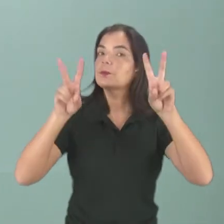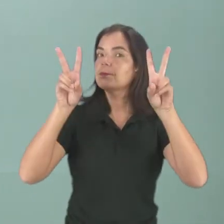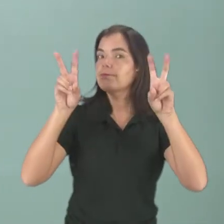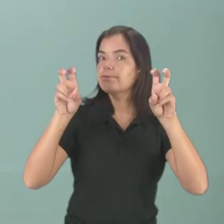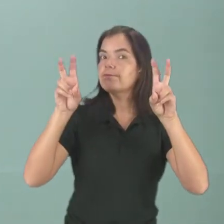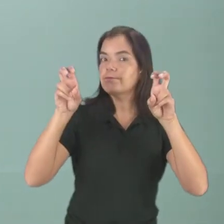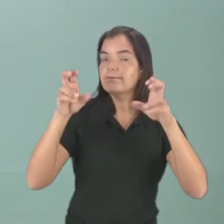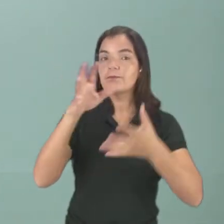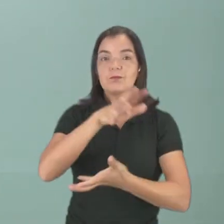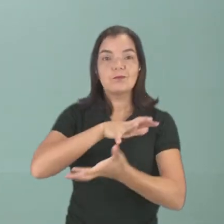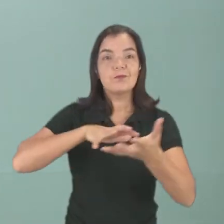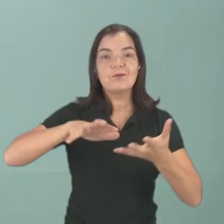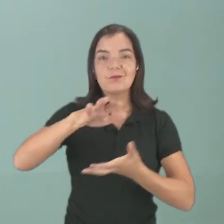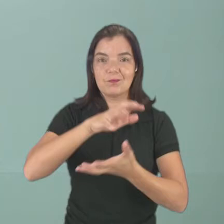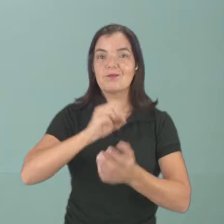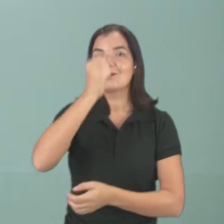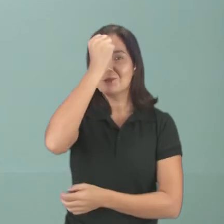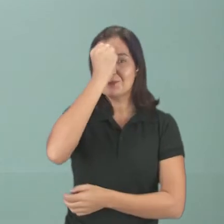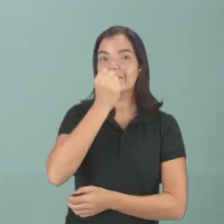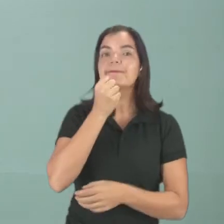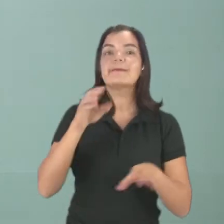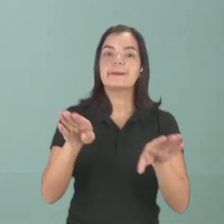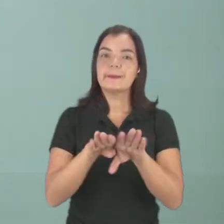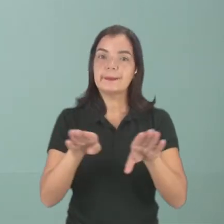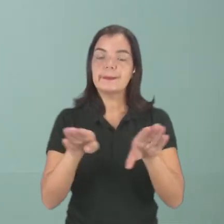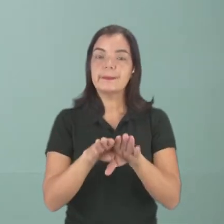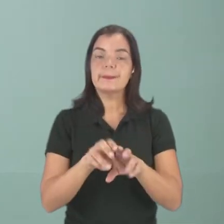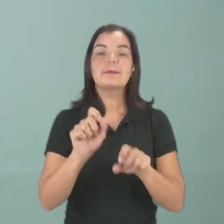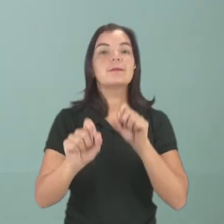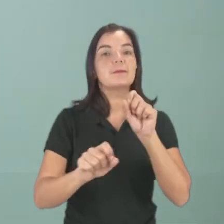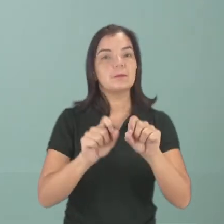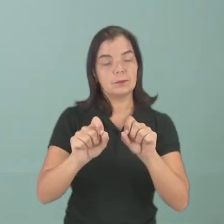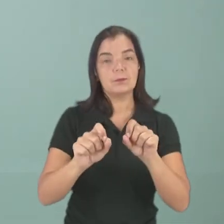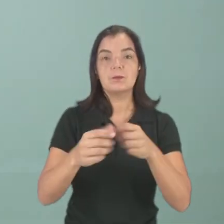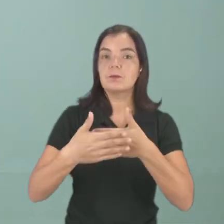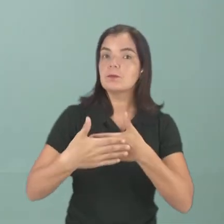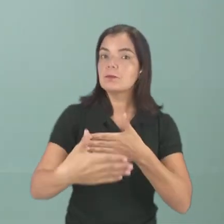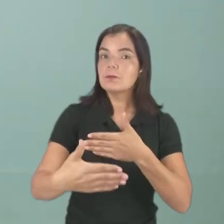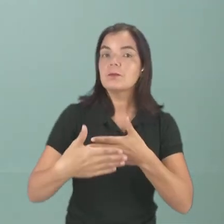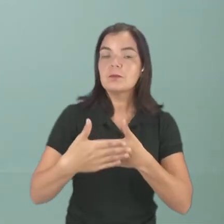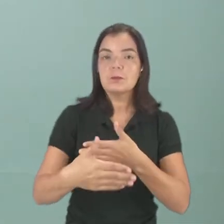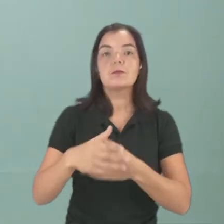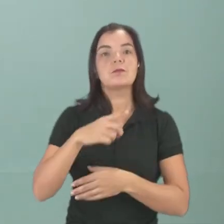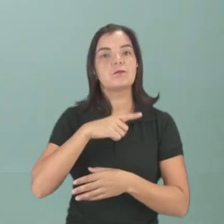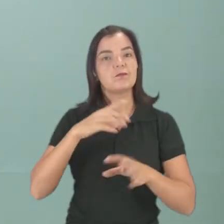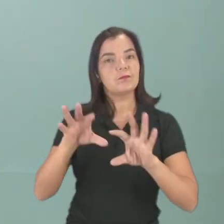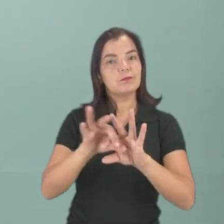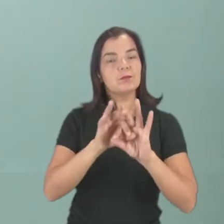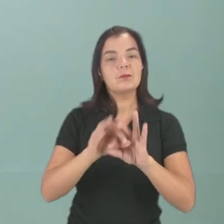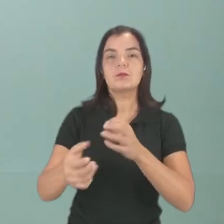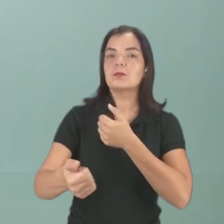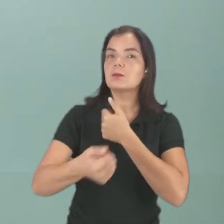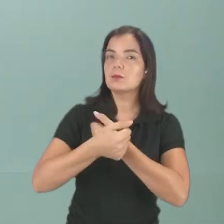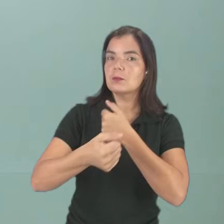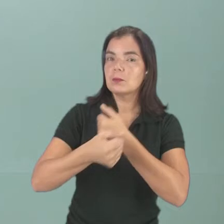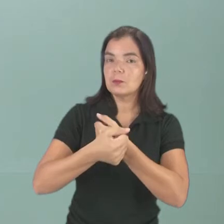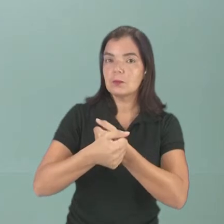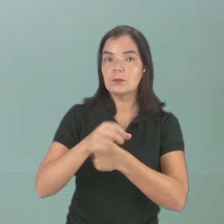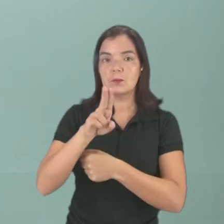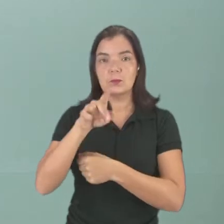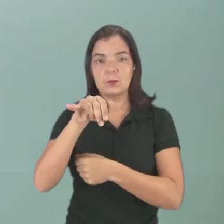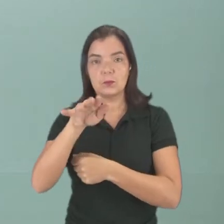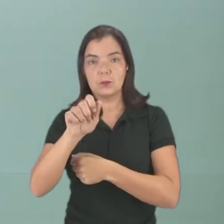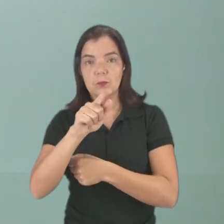sobre uma revolução socialista também, né, que segue aí, que tem uma ligação muito próxima com a